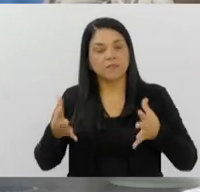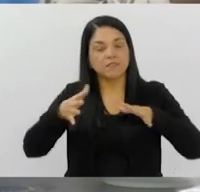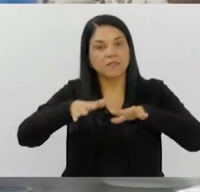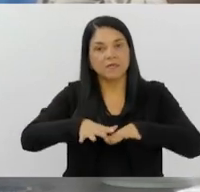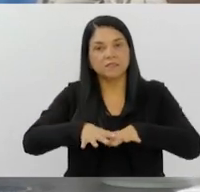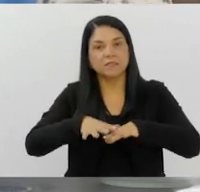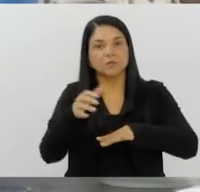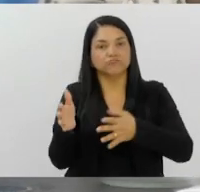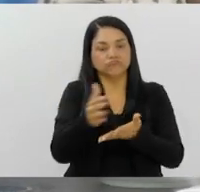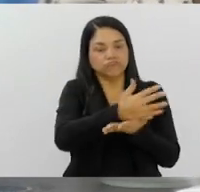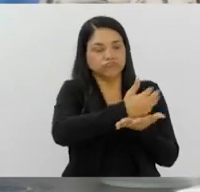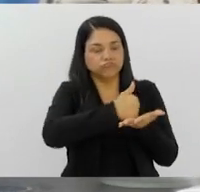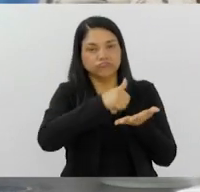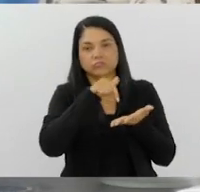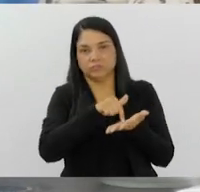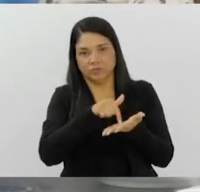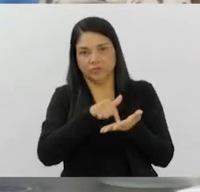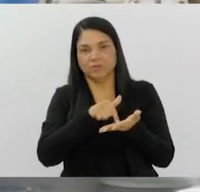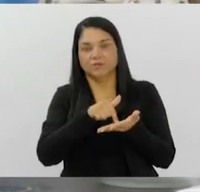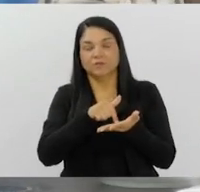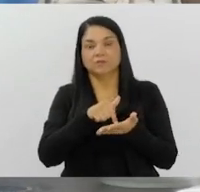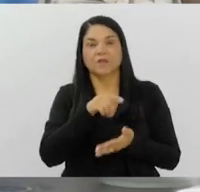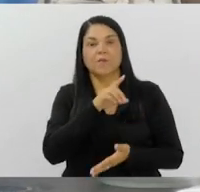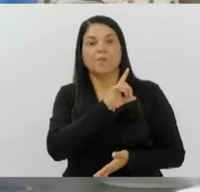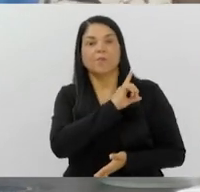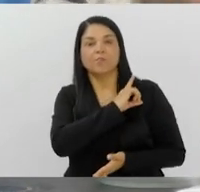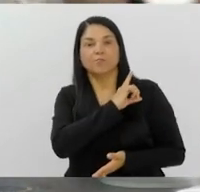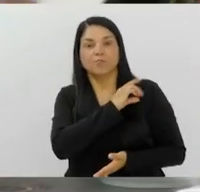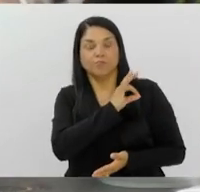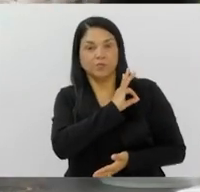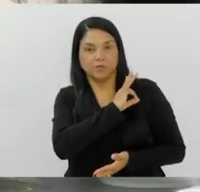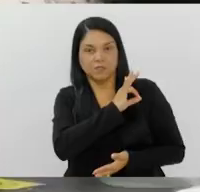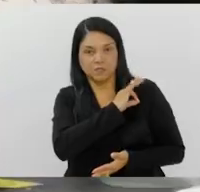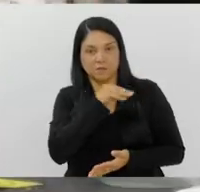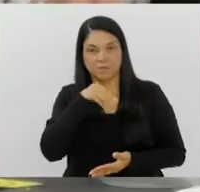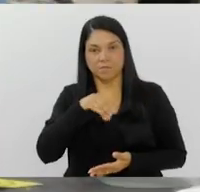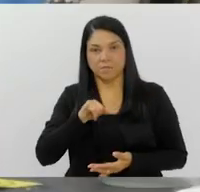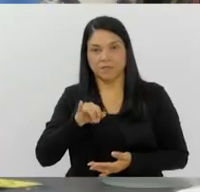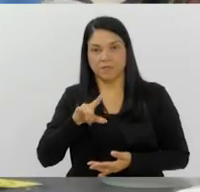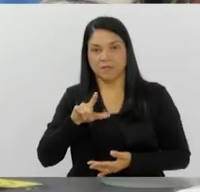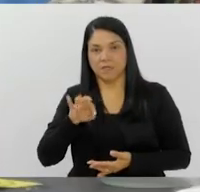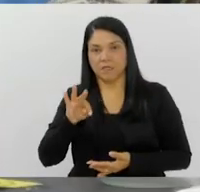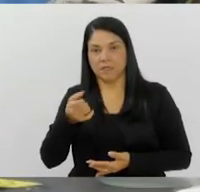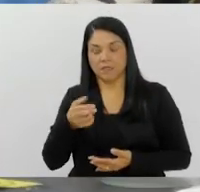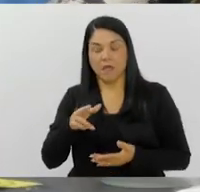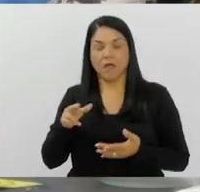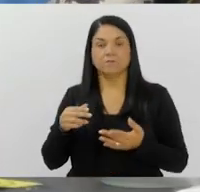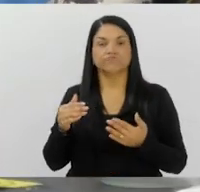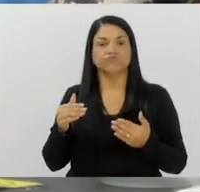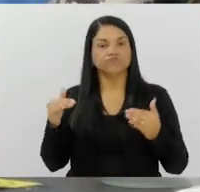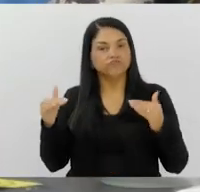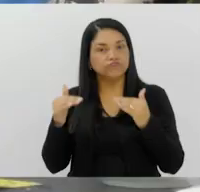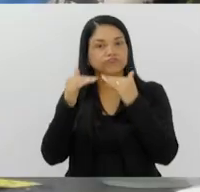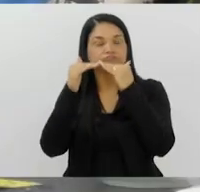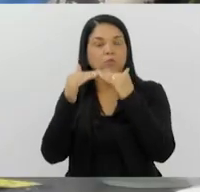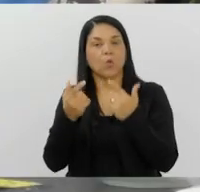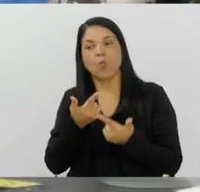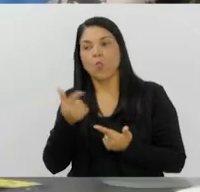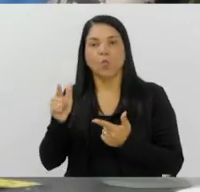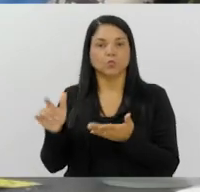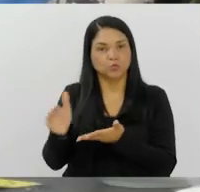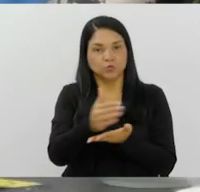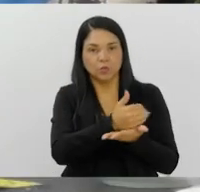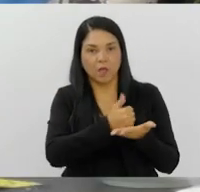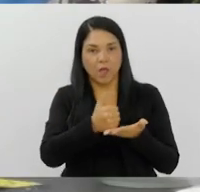dados ou seja os dados produzidos pela polícia militar com outros bancos de dados públicos ou eventualmente se houver